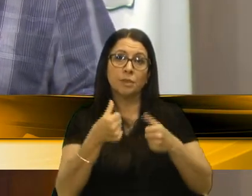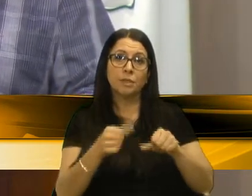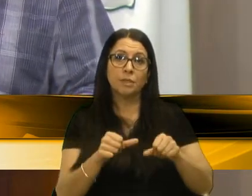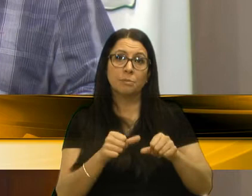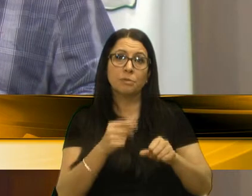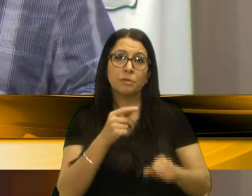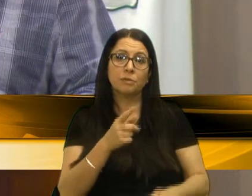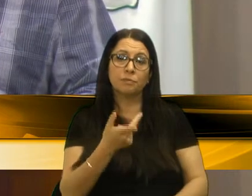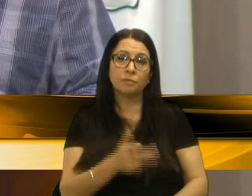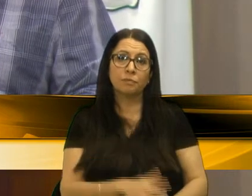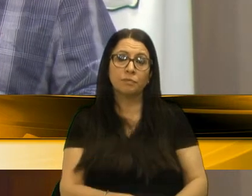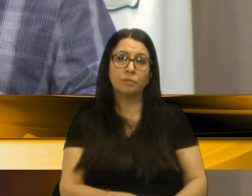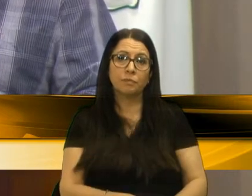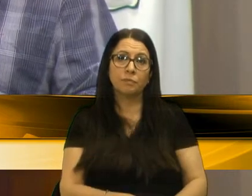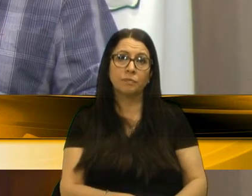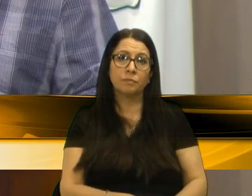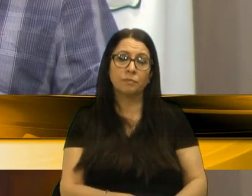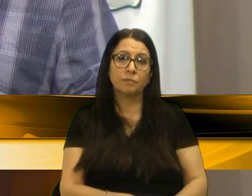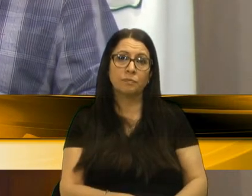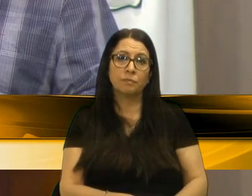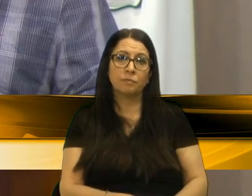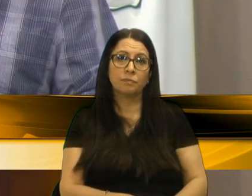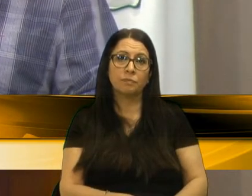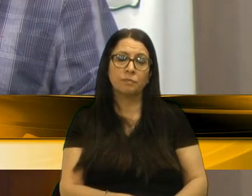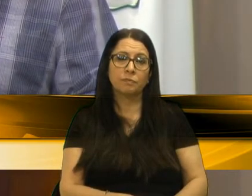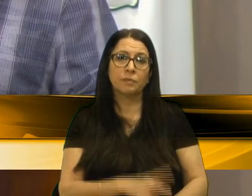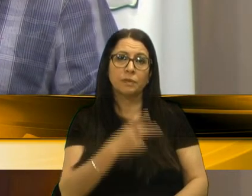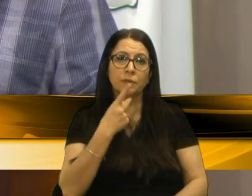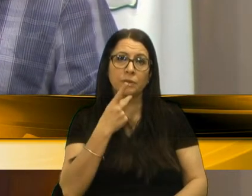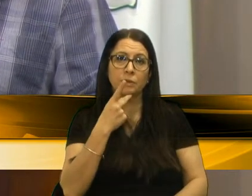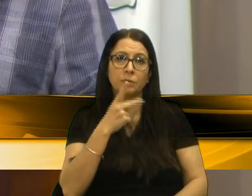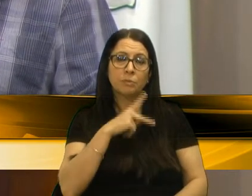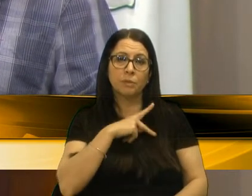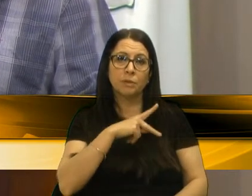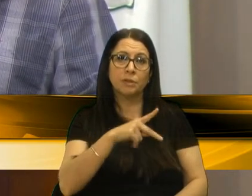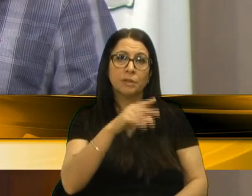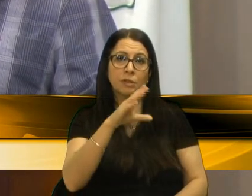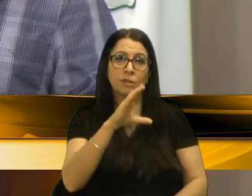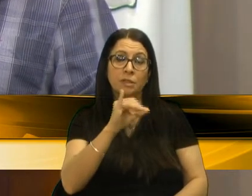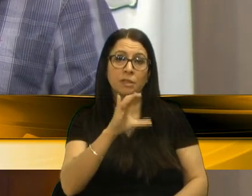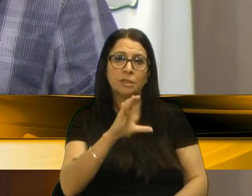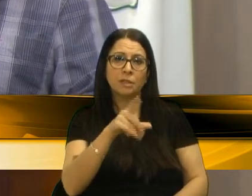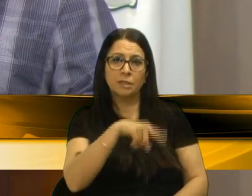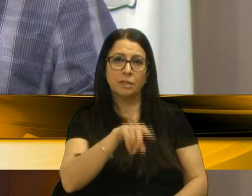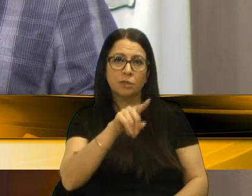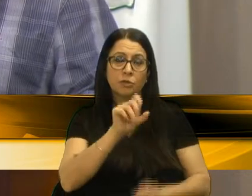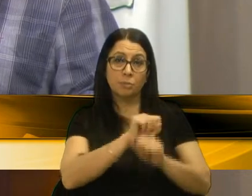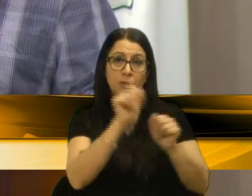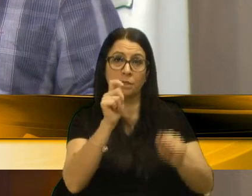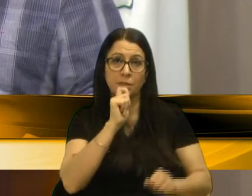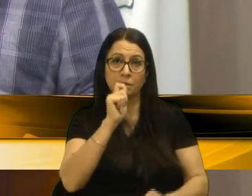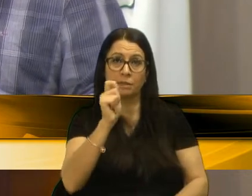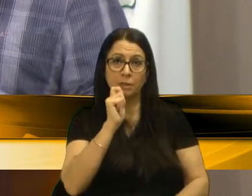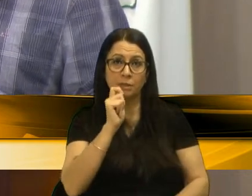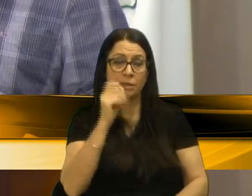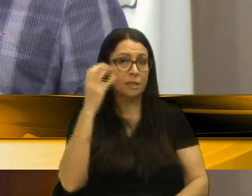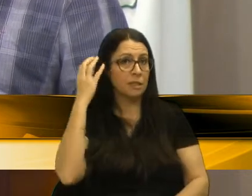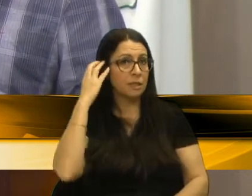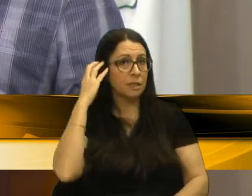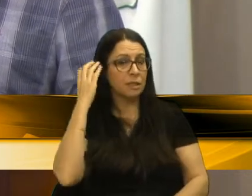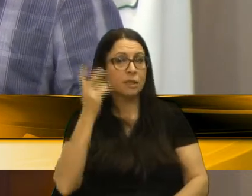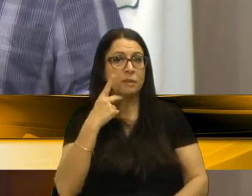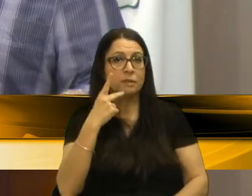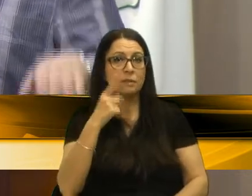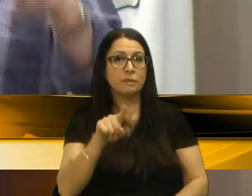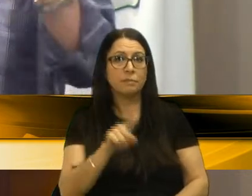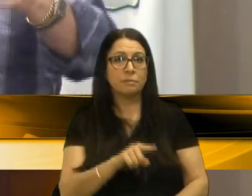repisando a provocação do presidente da Câmara de Indústria e Comércio hoje pela manhã, em entrevista nas emissoras de rádio, de que